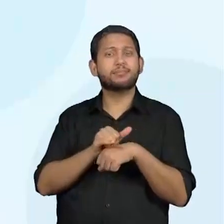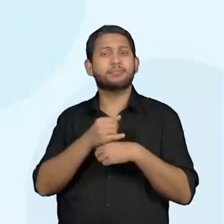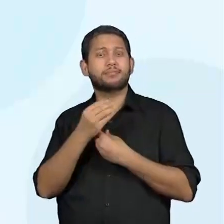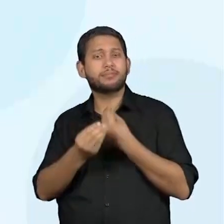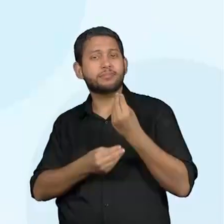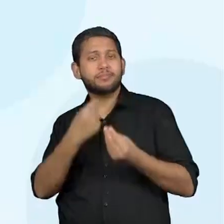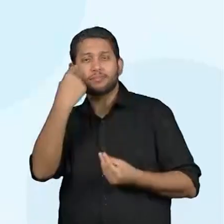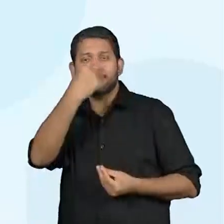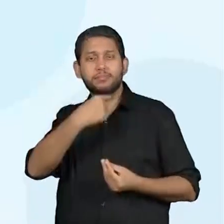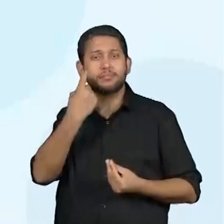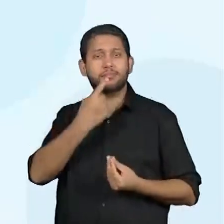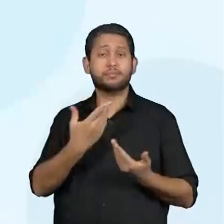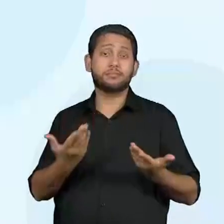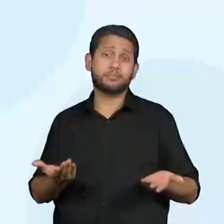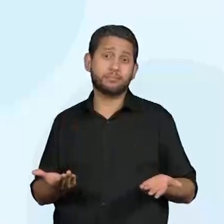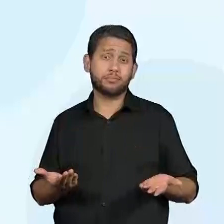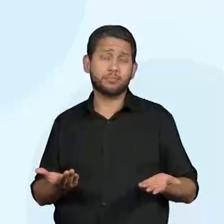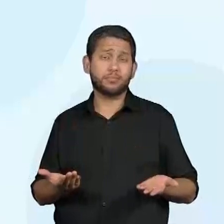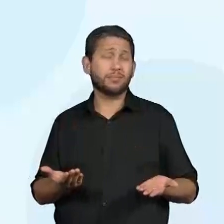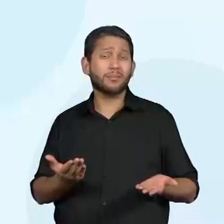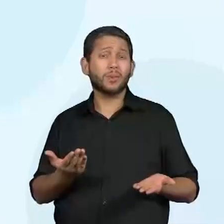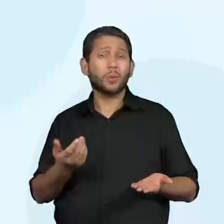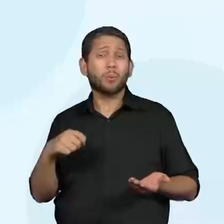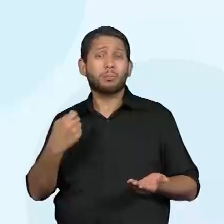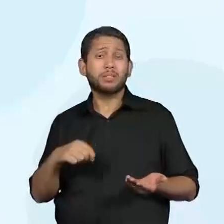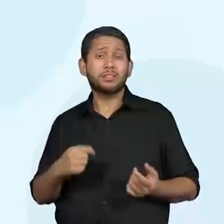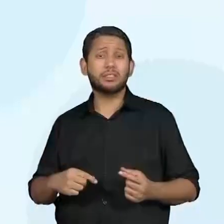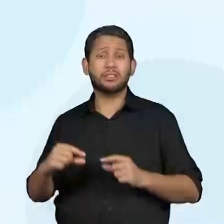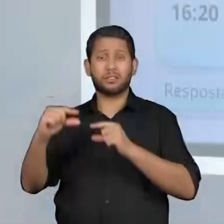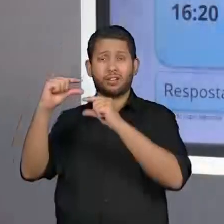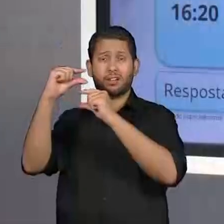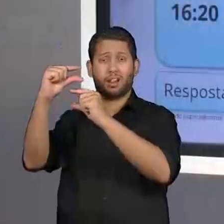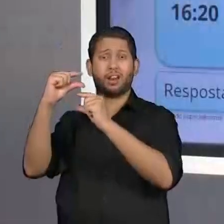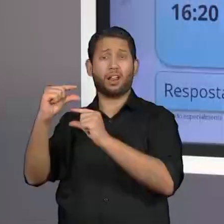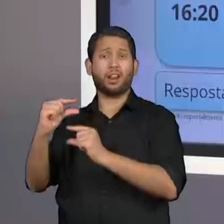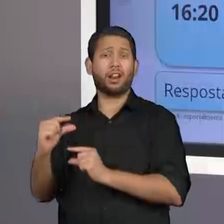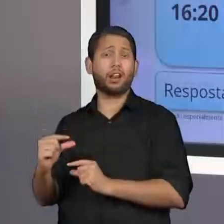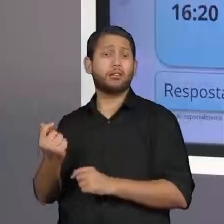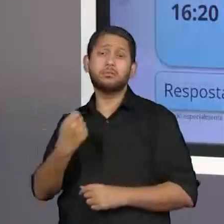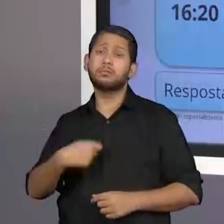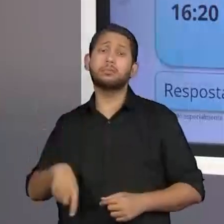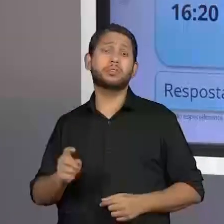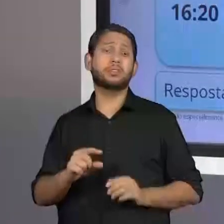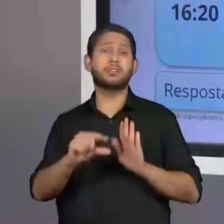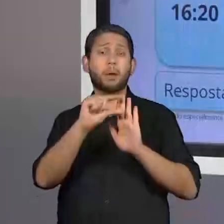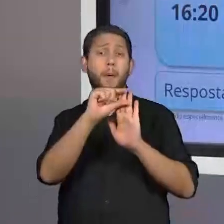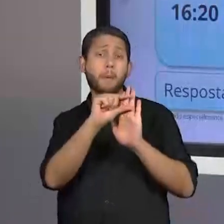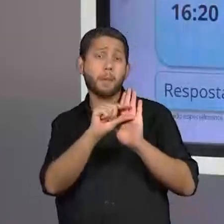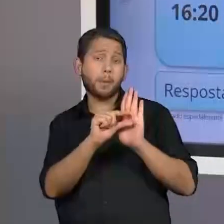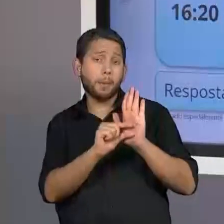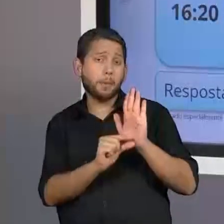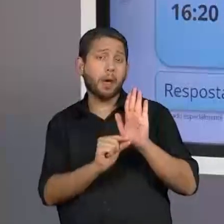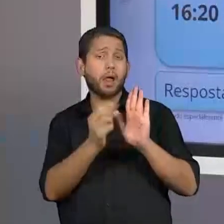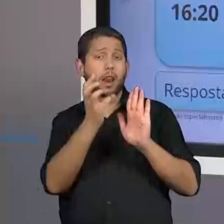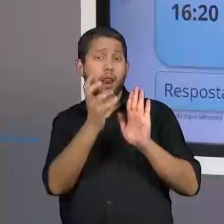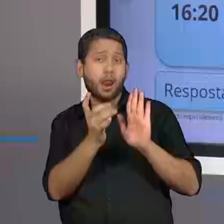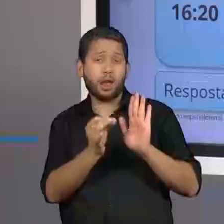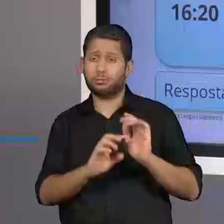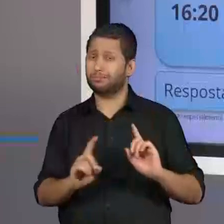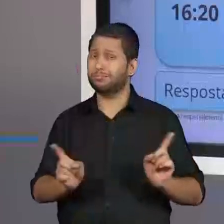de horas, a gente não usa algoritmo, né? A gente precisa pensar aí numa